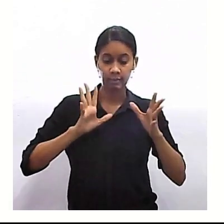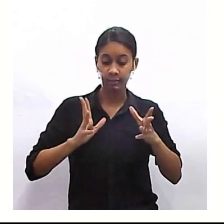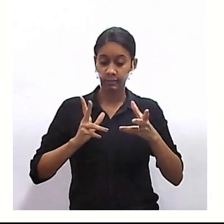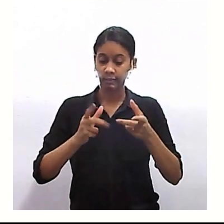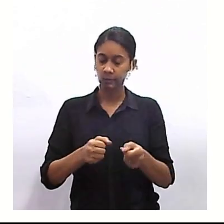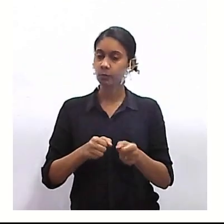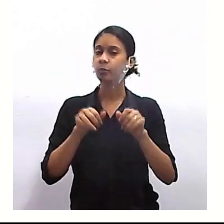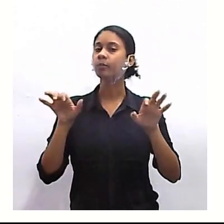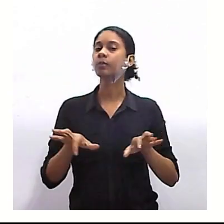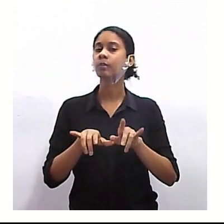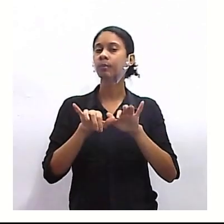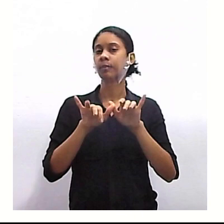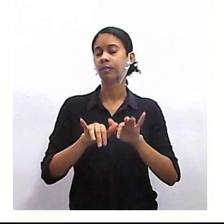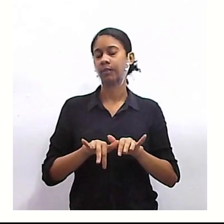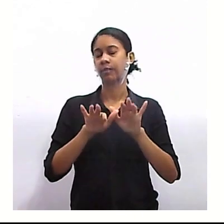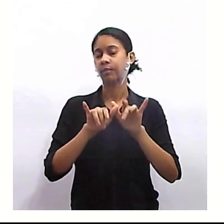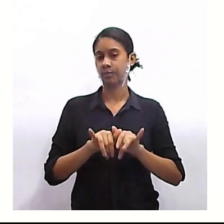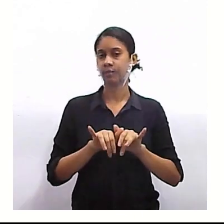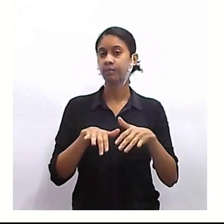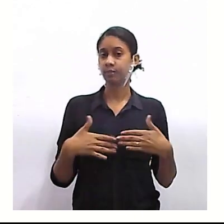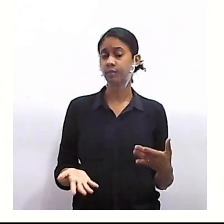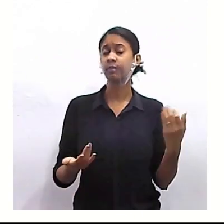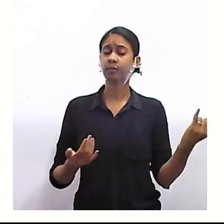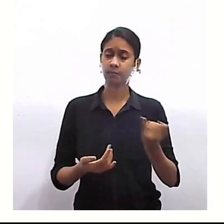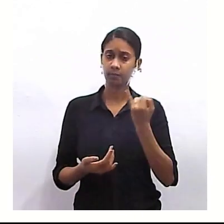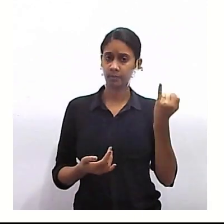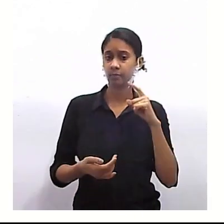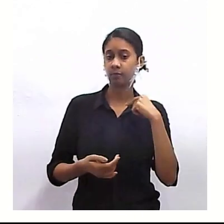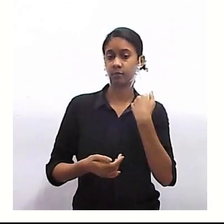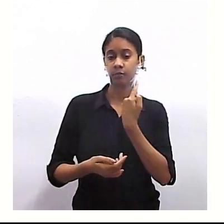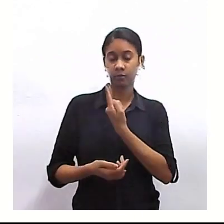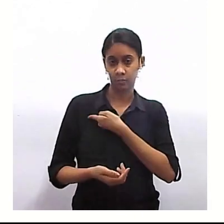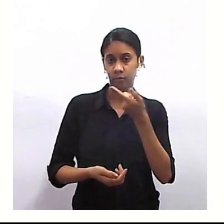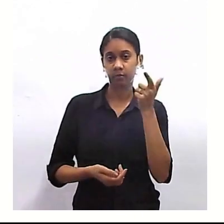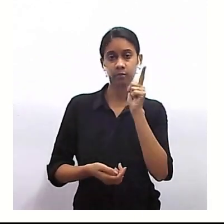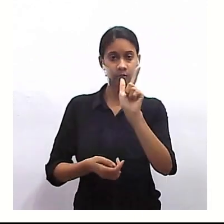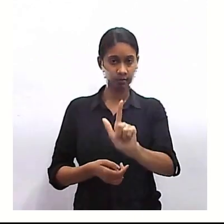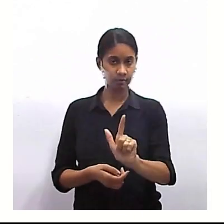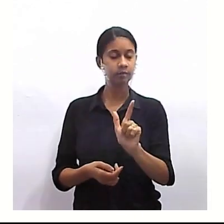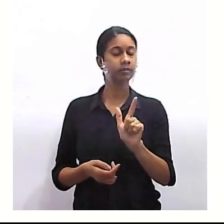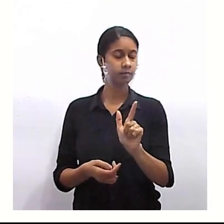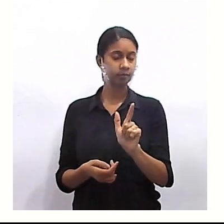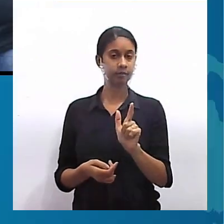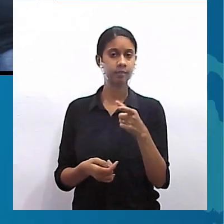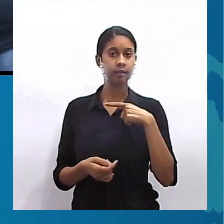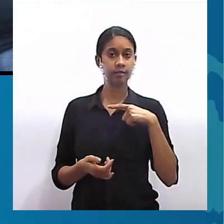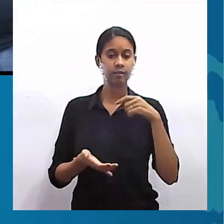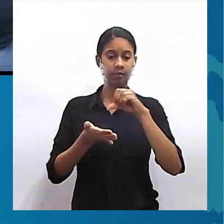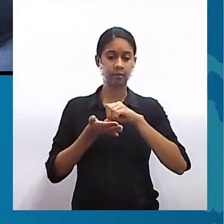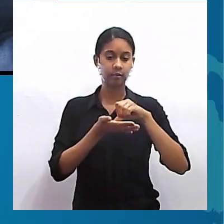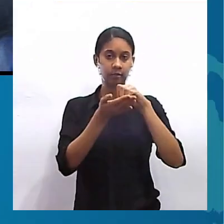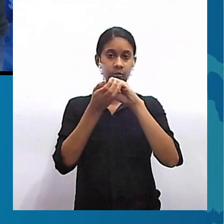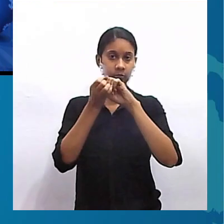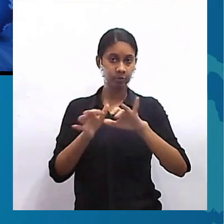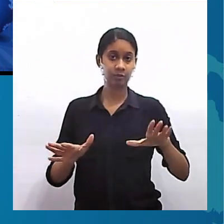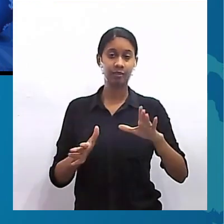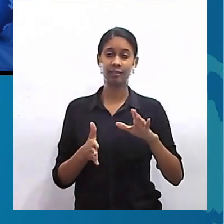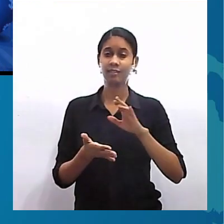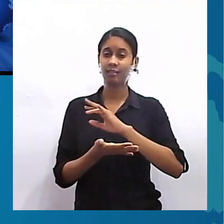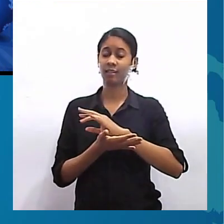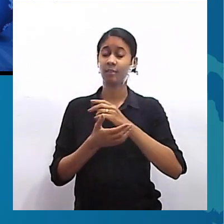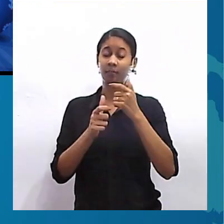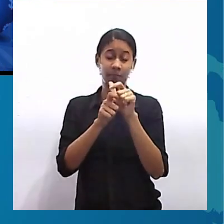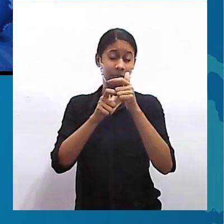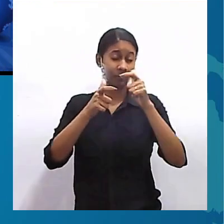virtualmente. Então é um ganho muito significativo para a gente. Imagina você ter um CD de 100 mil posições, fazer